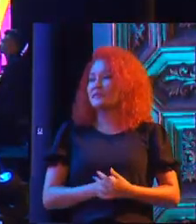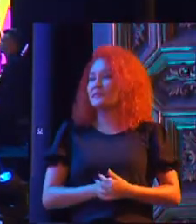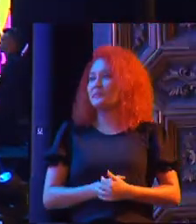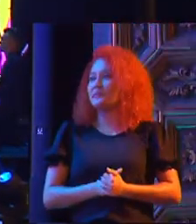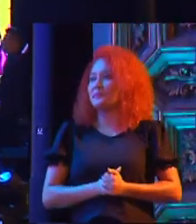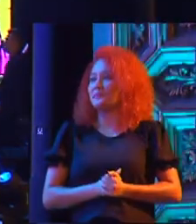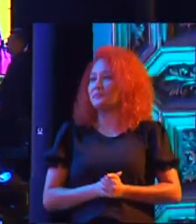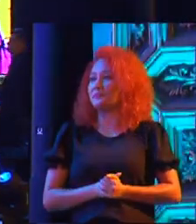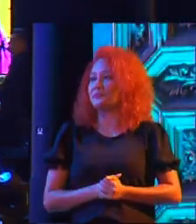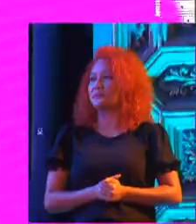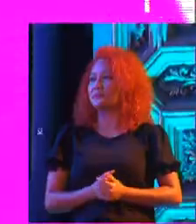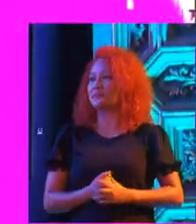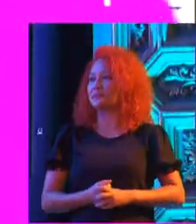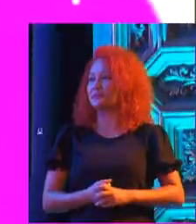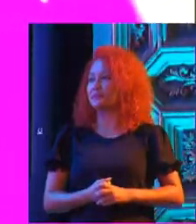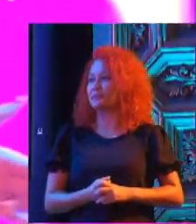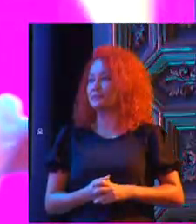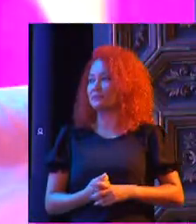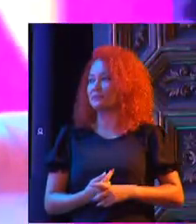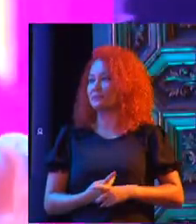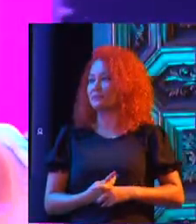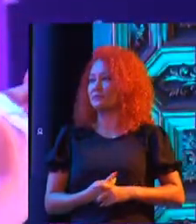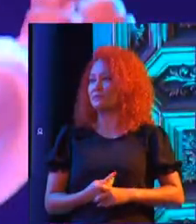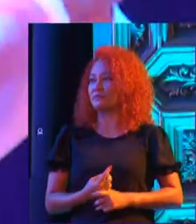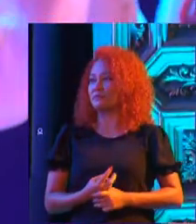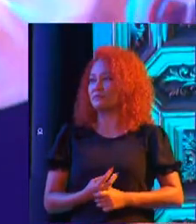Ah, linda.